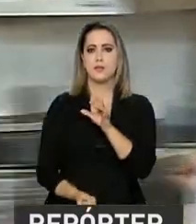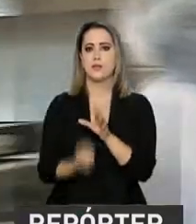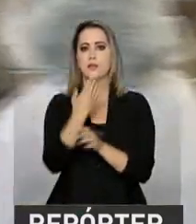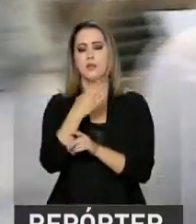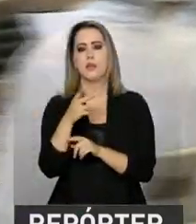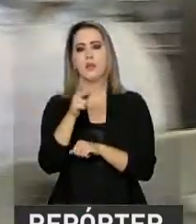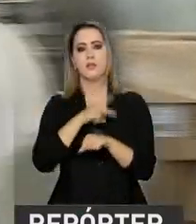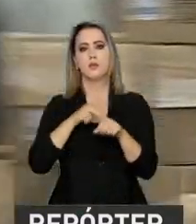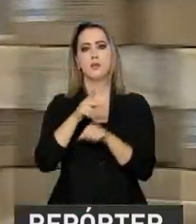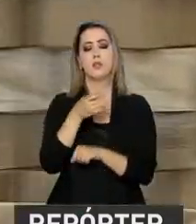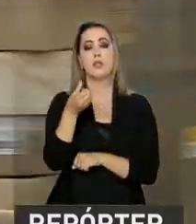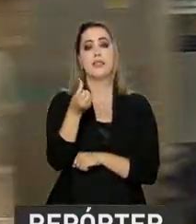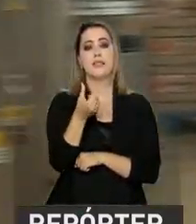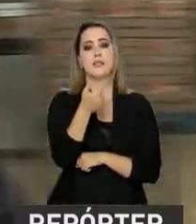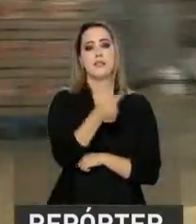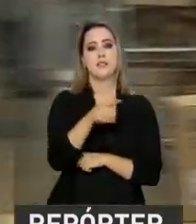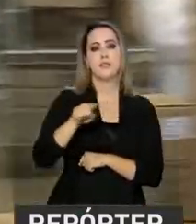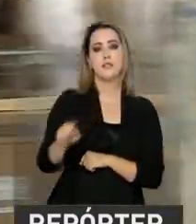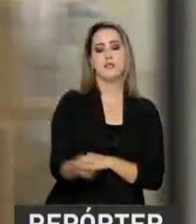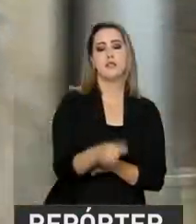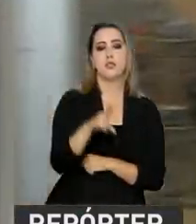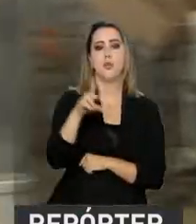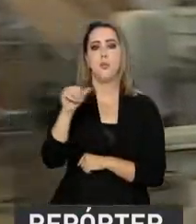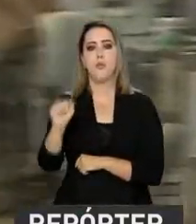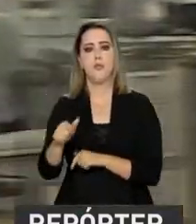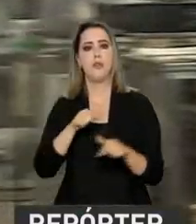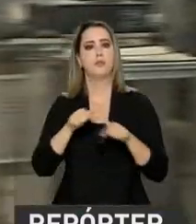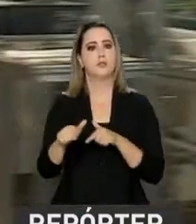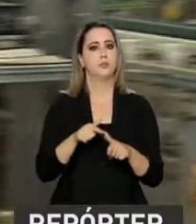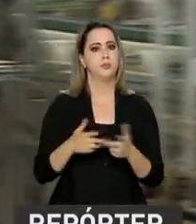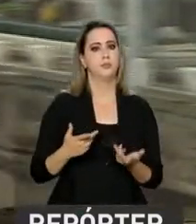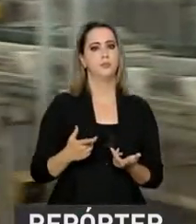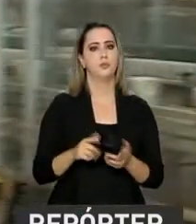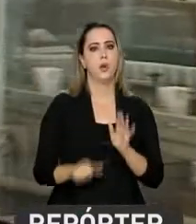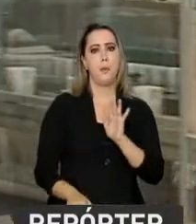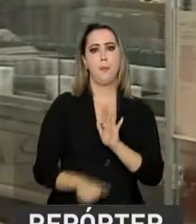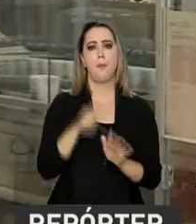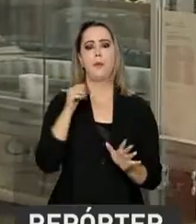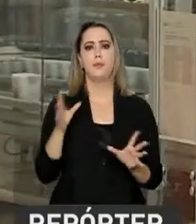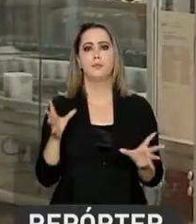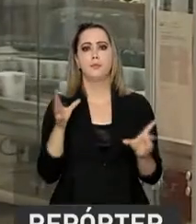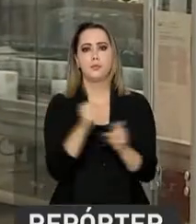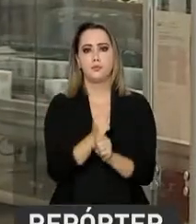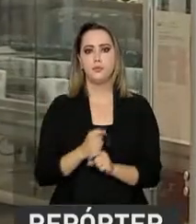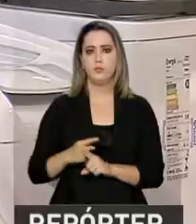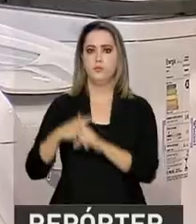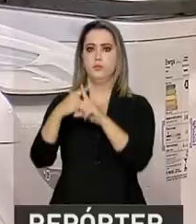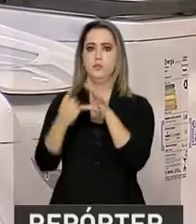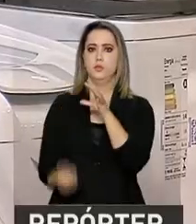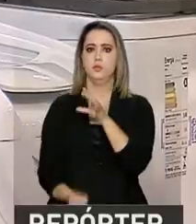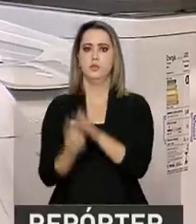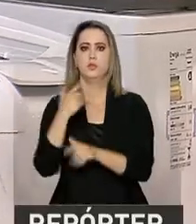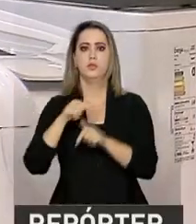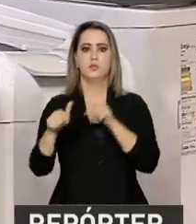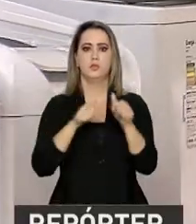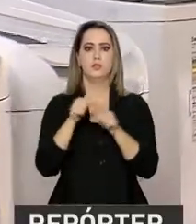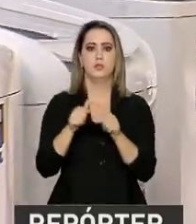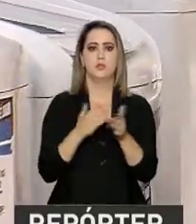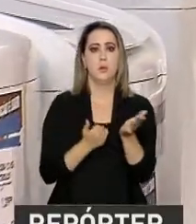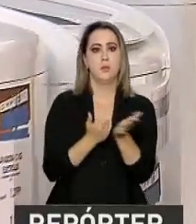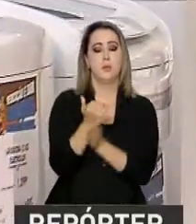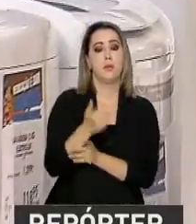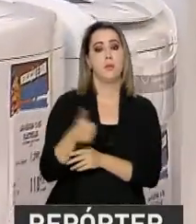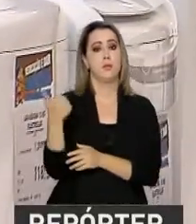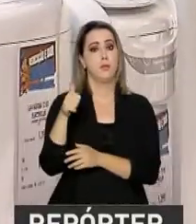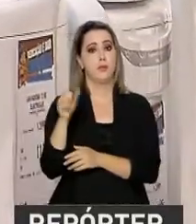país 67 mil e 300 vagas formais de trabalho é o primeiro saldo positivo na geração de empregos formais para o